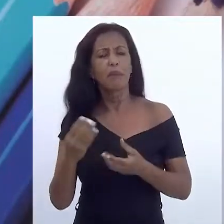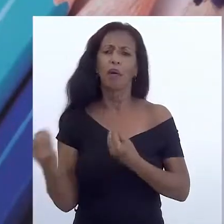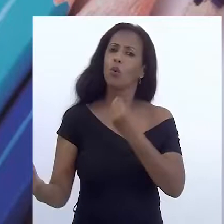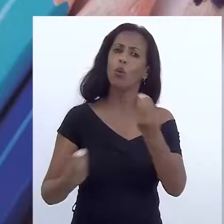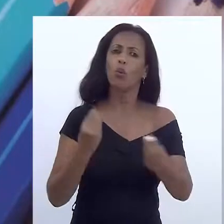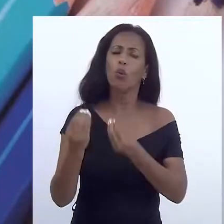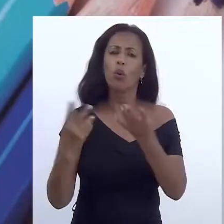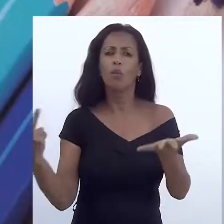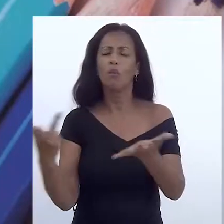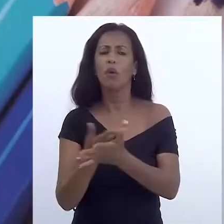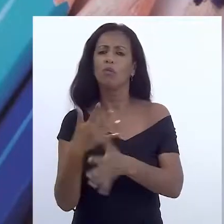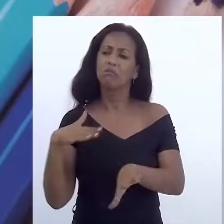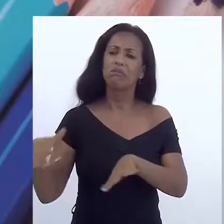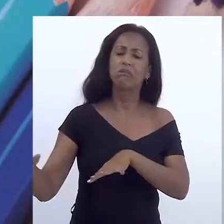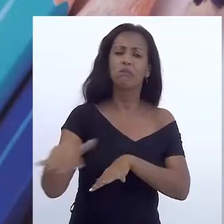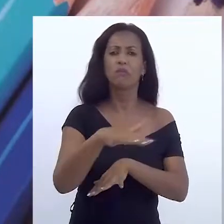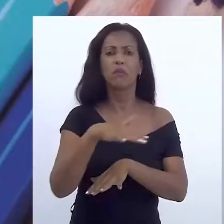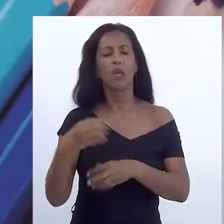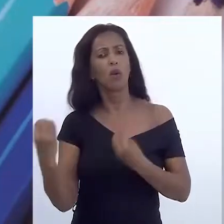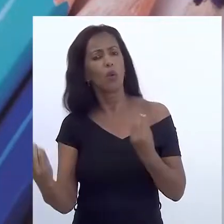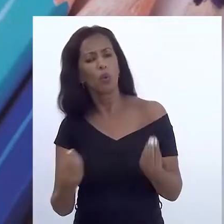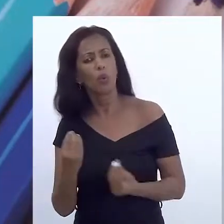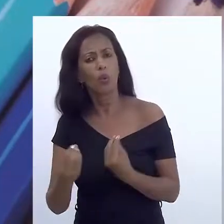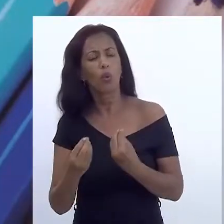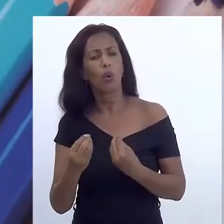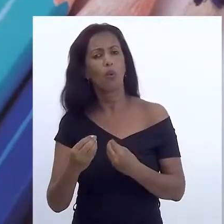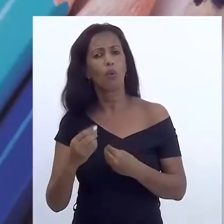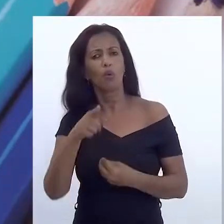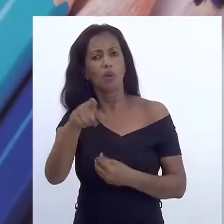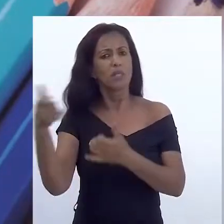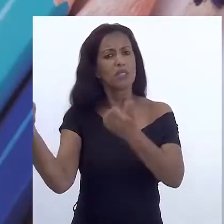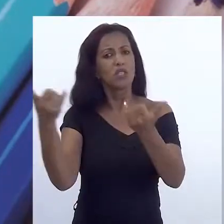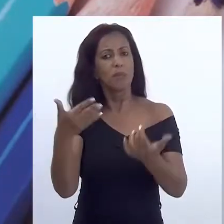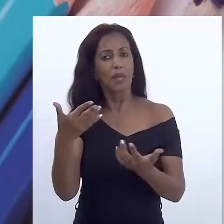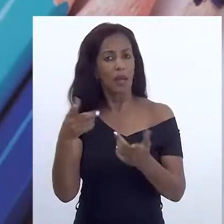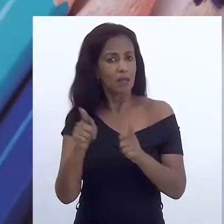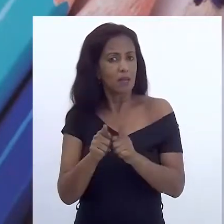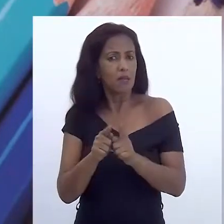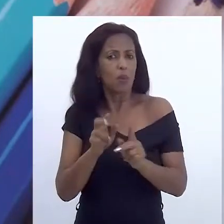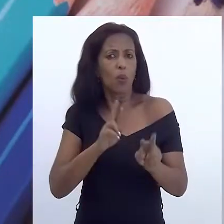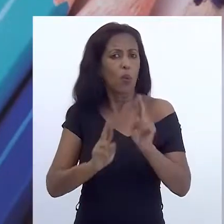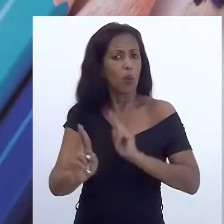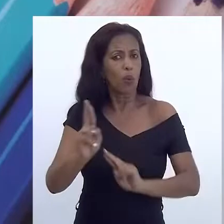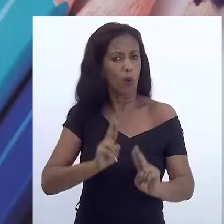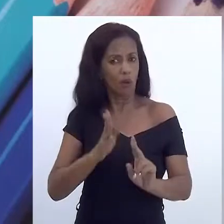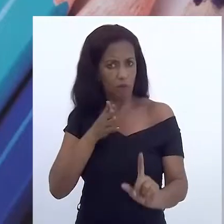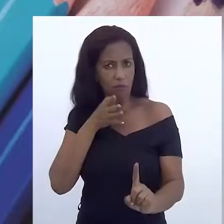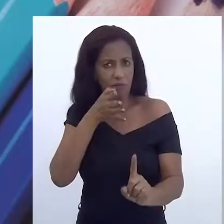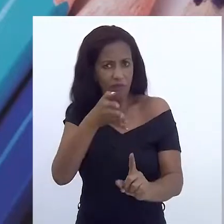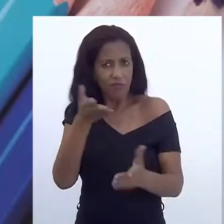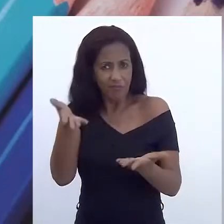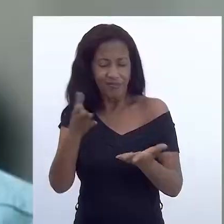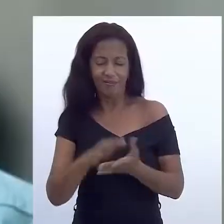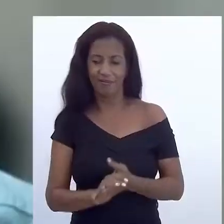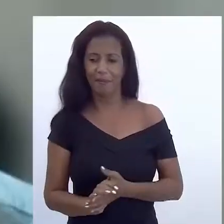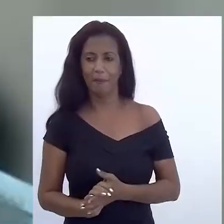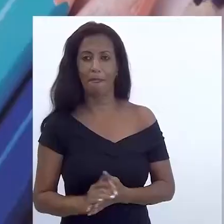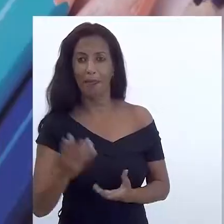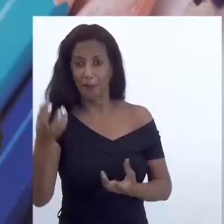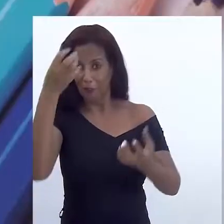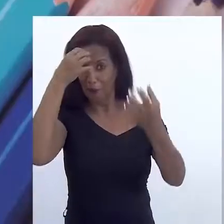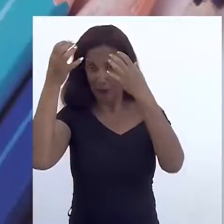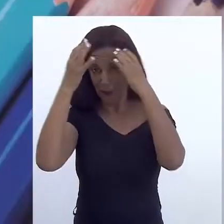ela é feita em linhas gerais? E depois eu queria que você contasse os resultados. Mas vamos primeiro nessa parte, para não ficar muita coisa na sua